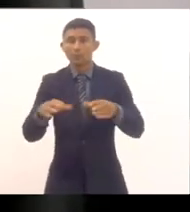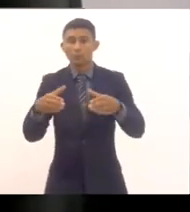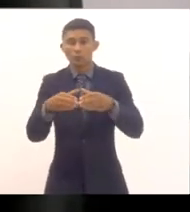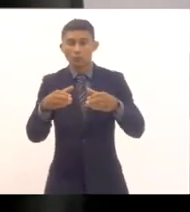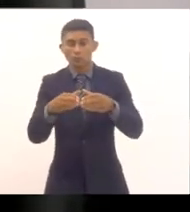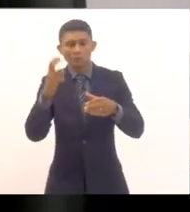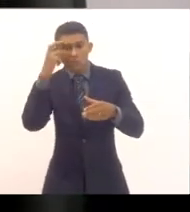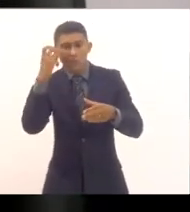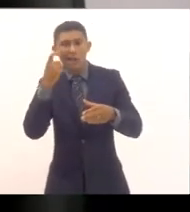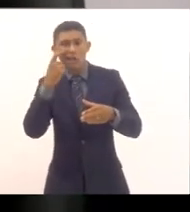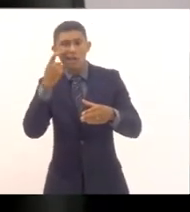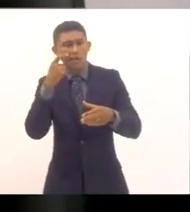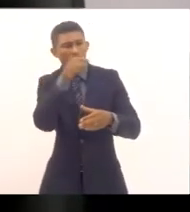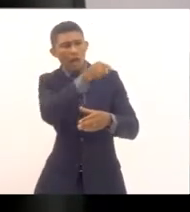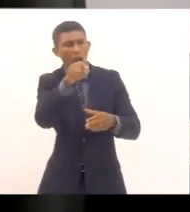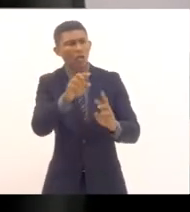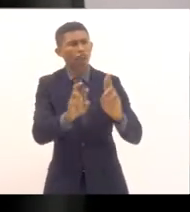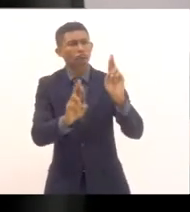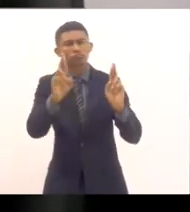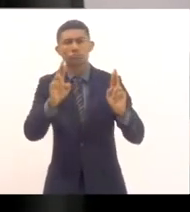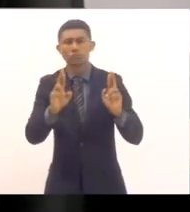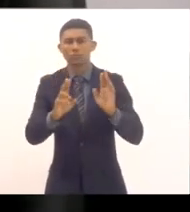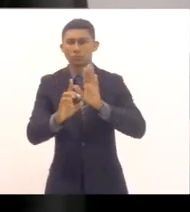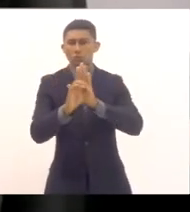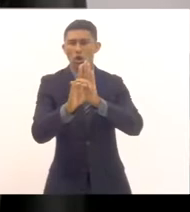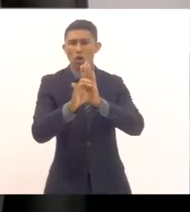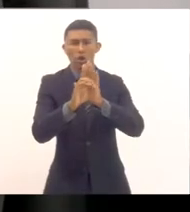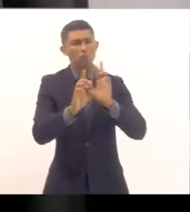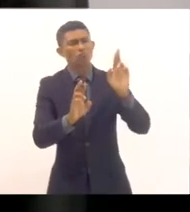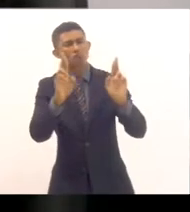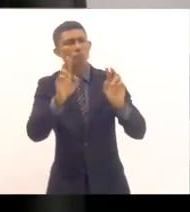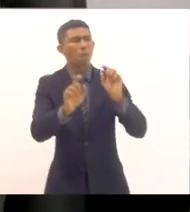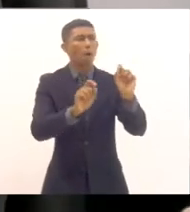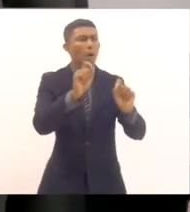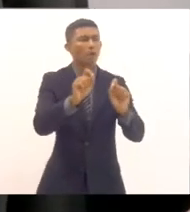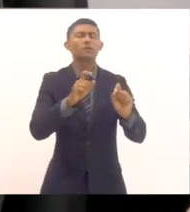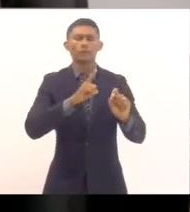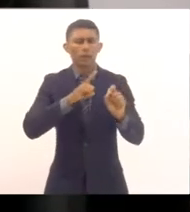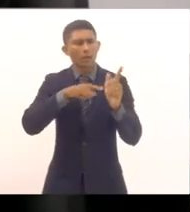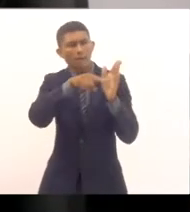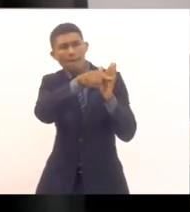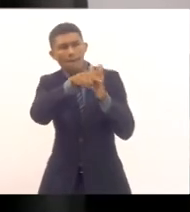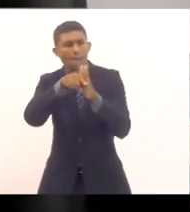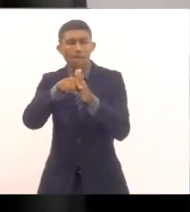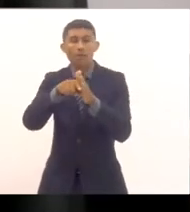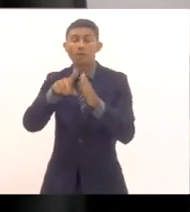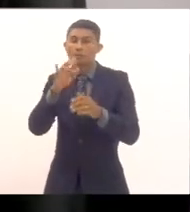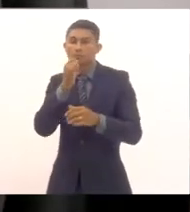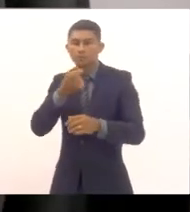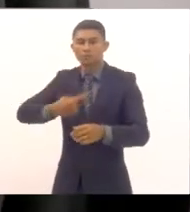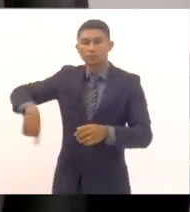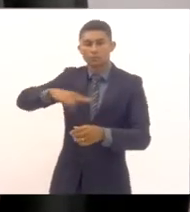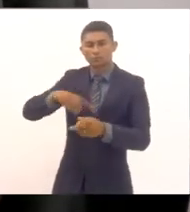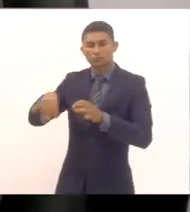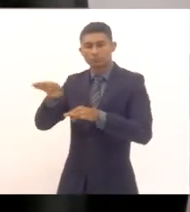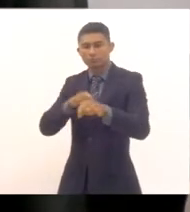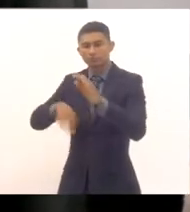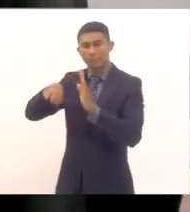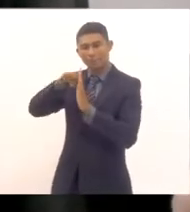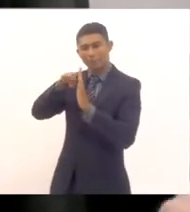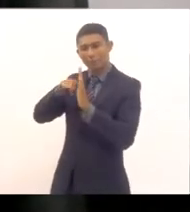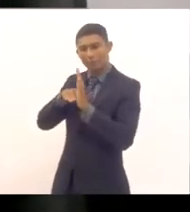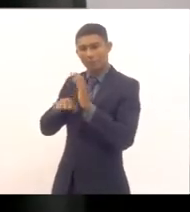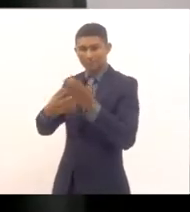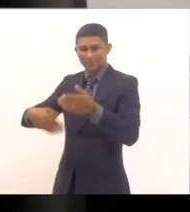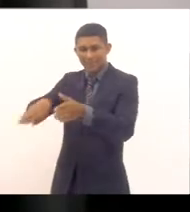drogas em são os estigmas tem mapeamentos tudo é feito só que a gente dá o a partir desse momento que monta a operação Estação segura a gente tá tendo